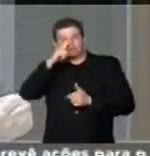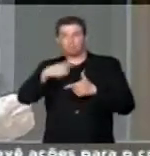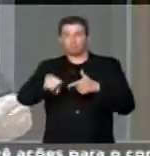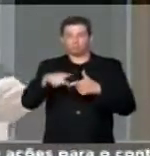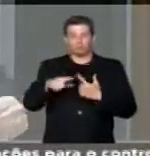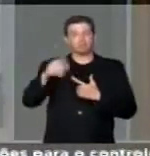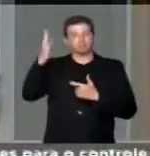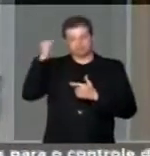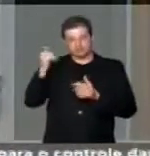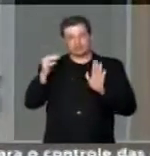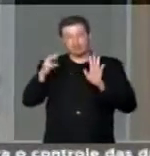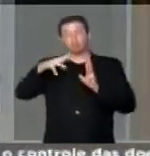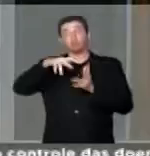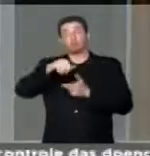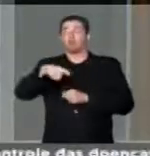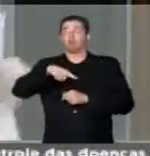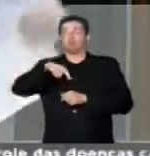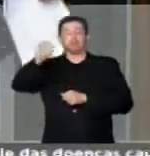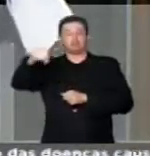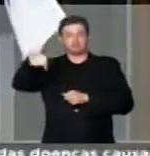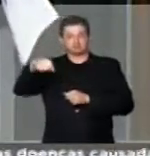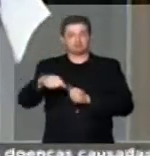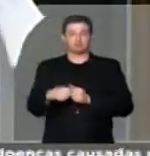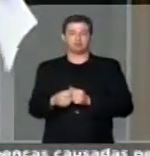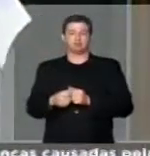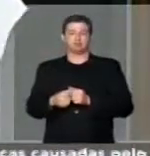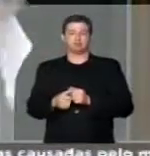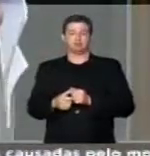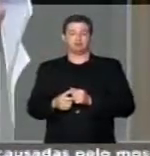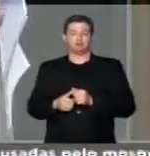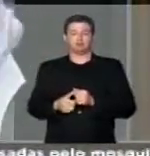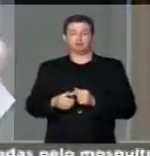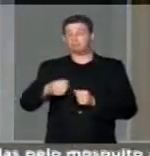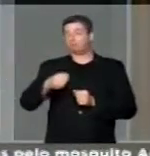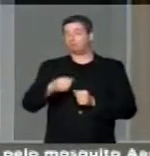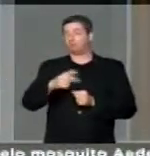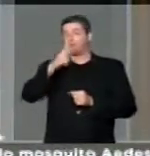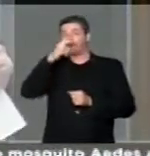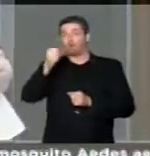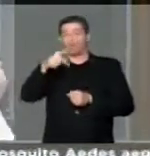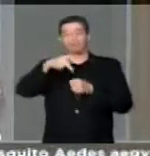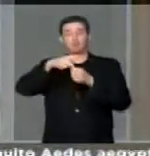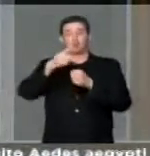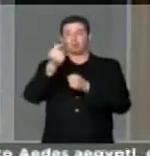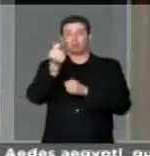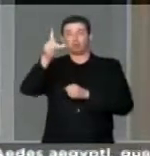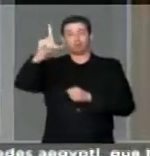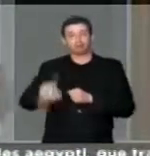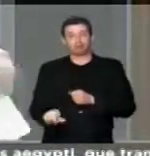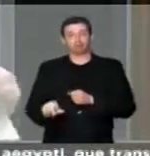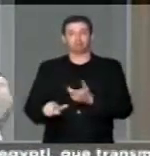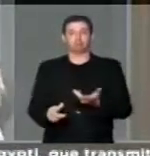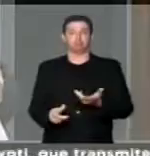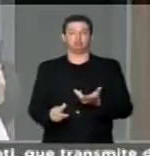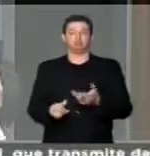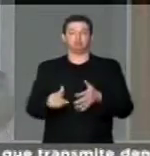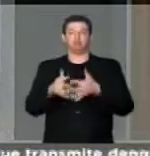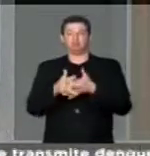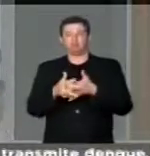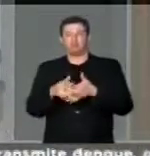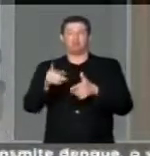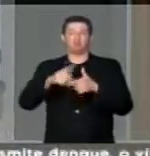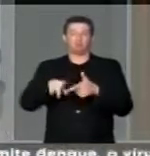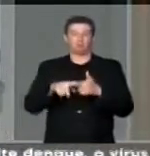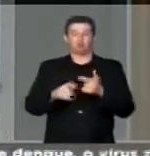econômica internacional. Nós temos aí uma baixa brutal do preço do petróleo por razões complexas